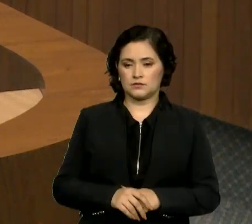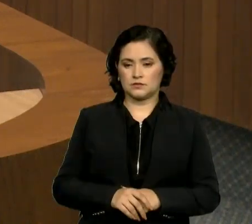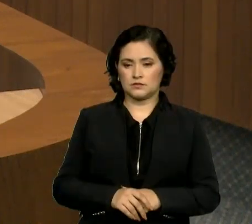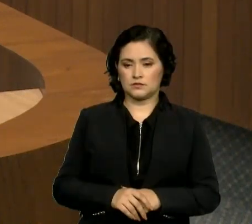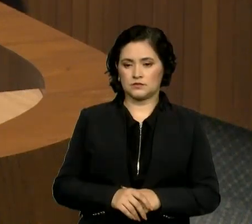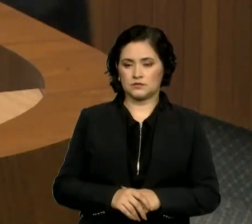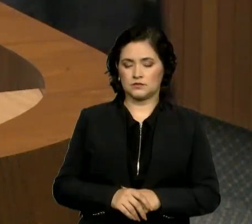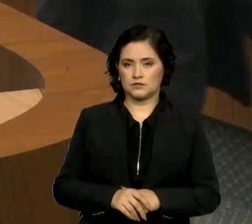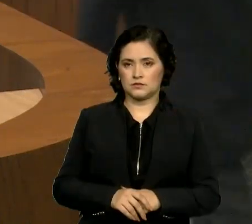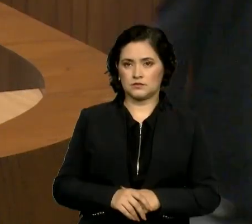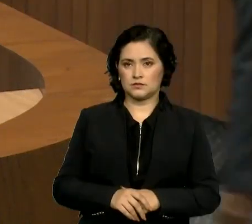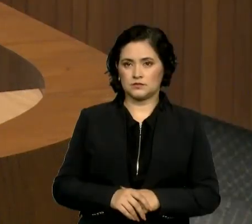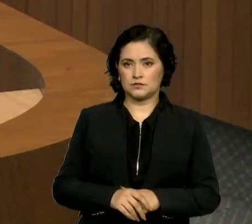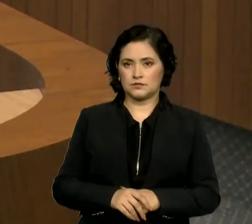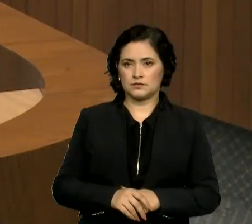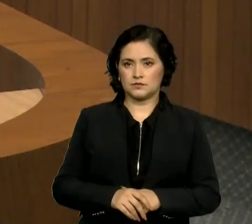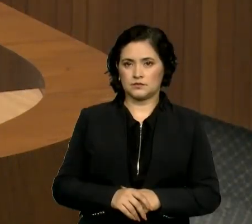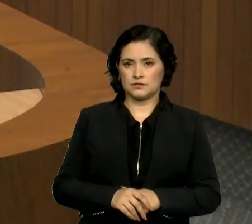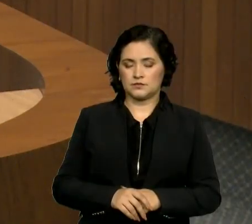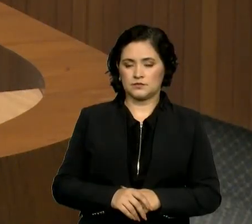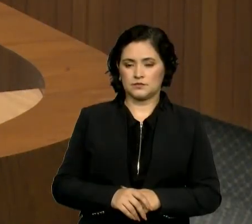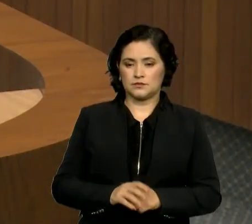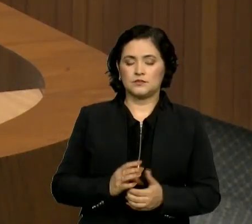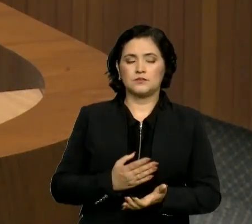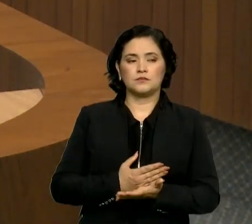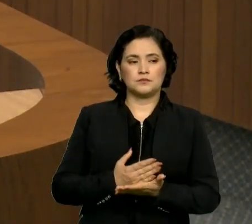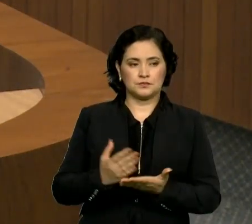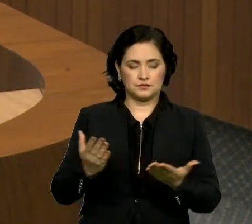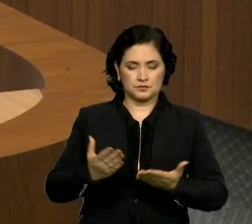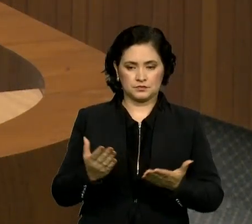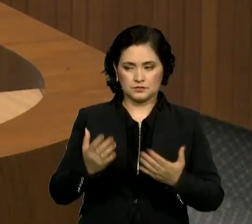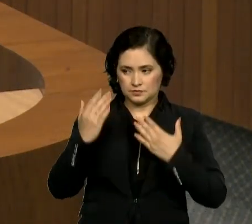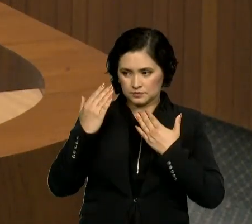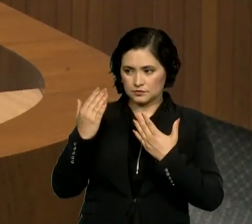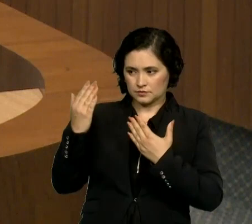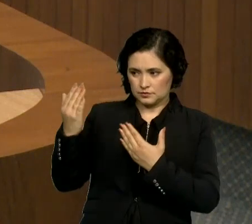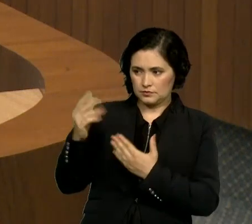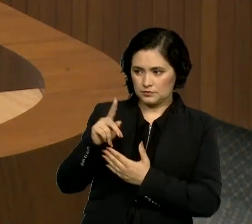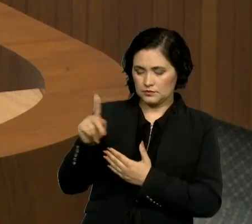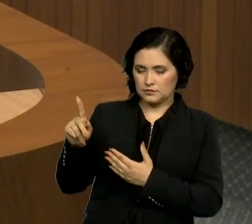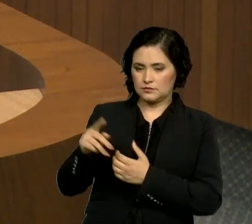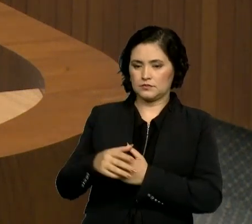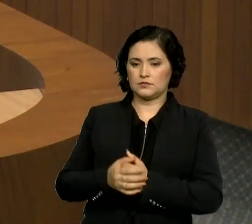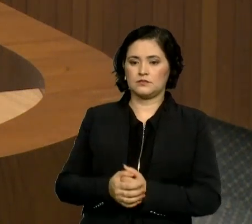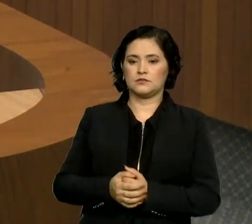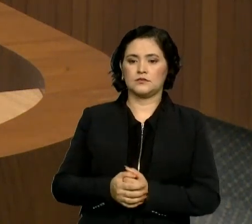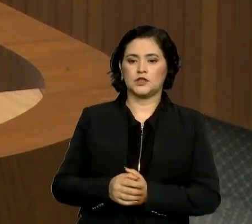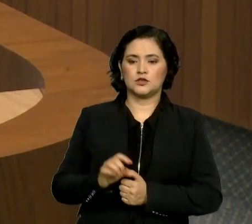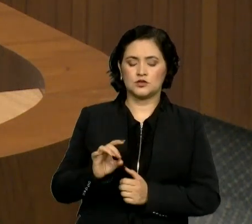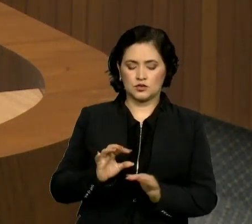Vou iniciar, presidente. Muito obrigado pela oportunidade. Só estou pegando